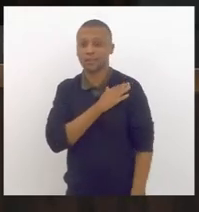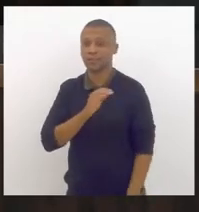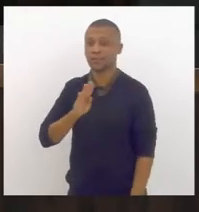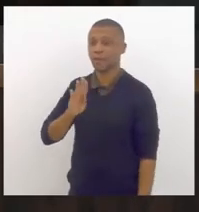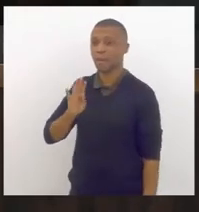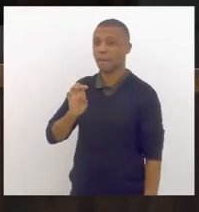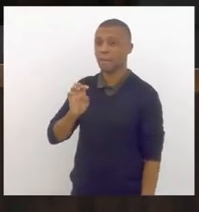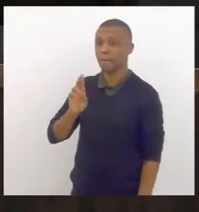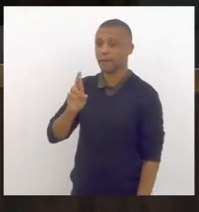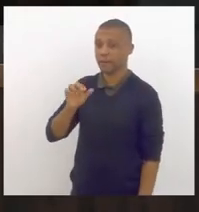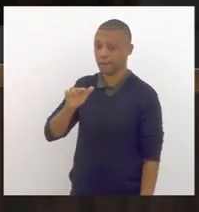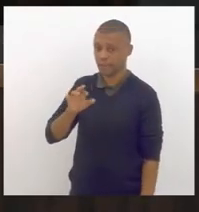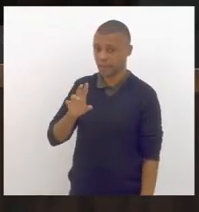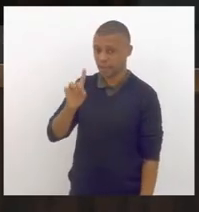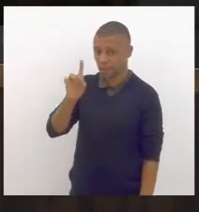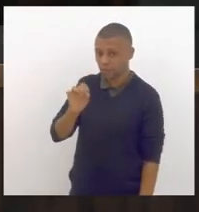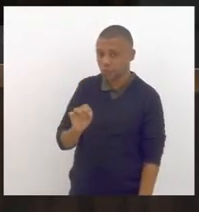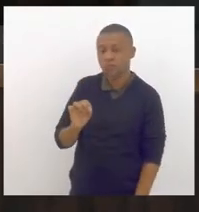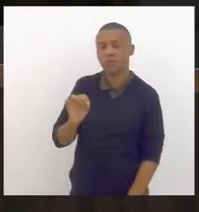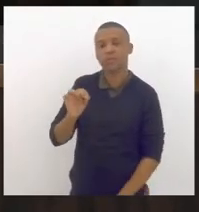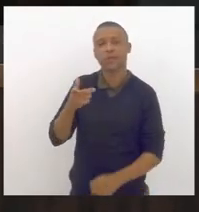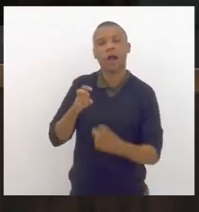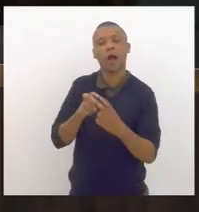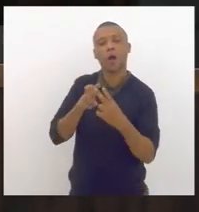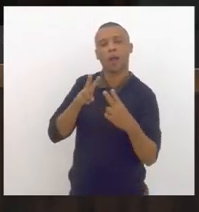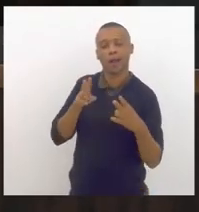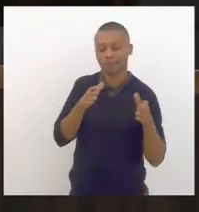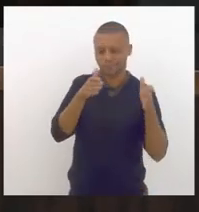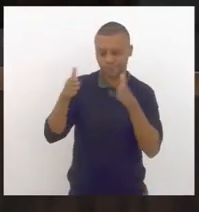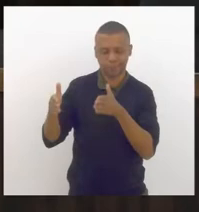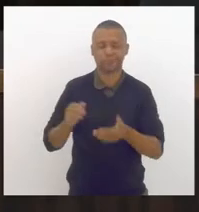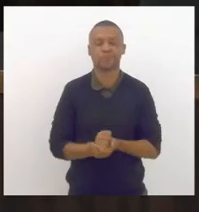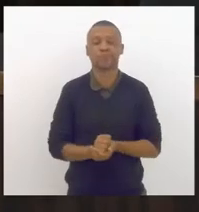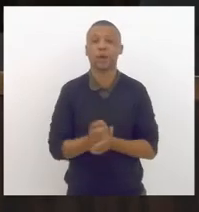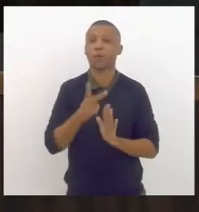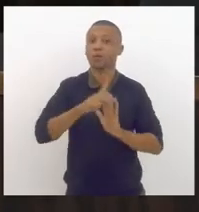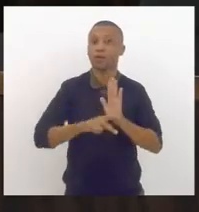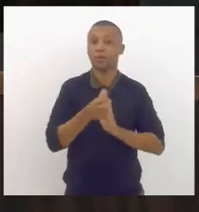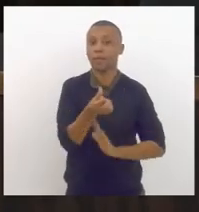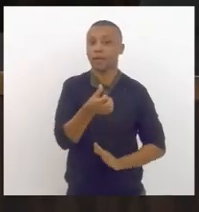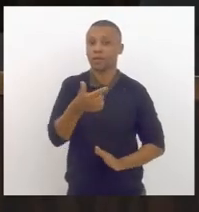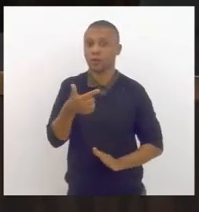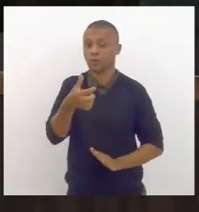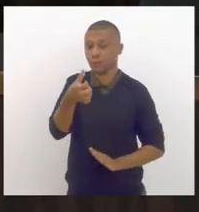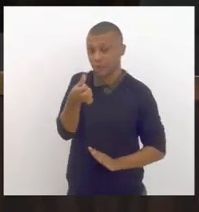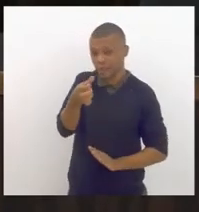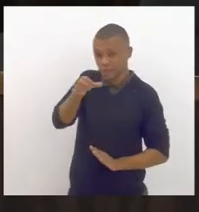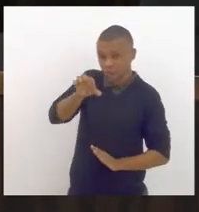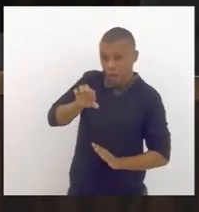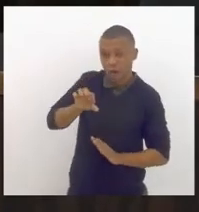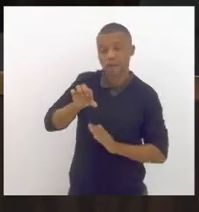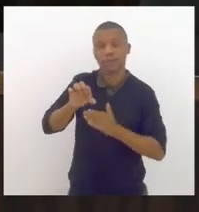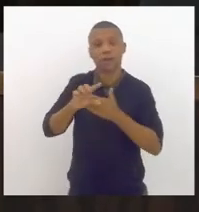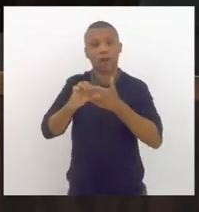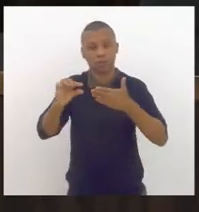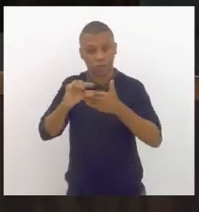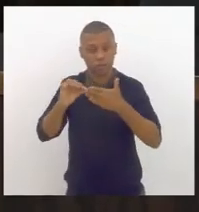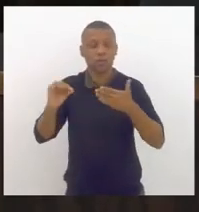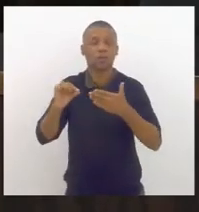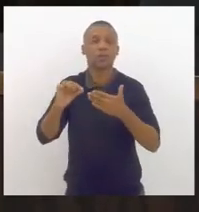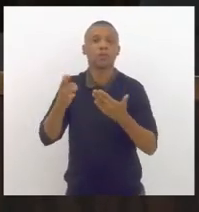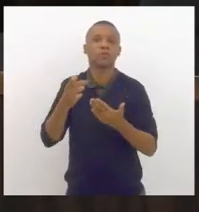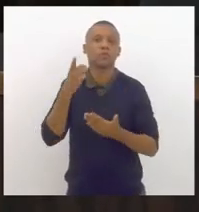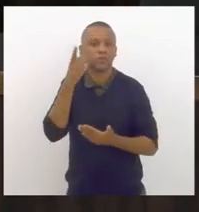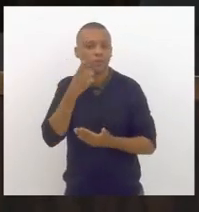Bernardo. O projeto 6269, de autoria dos deputados Max Lemos, André